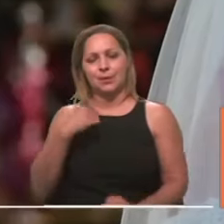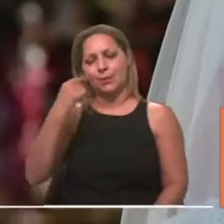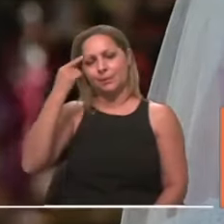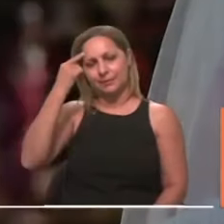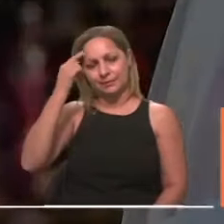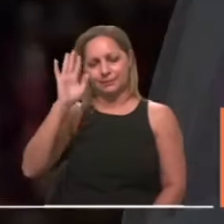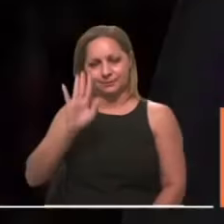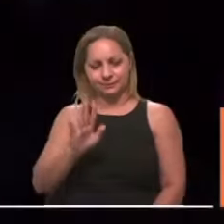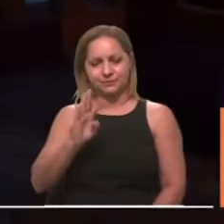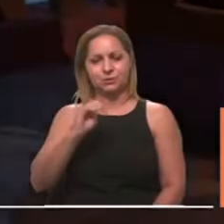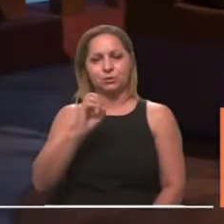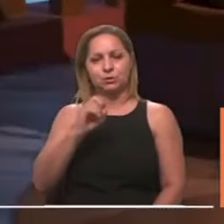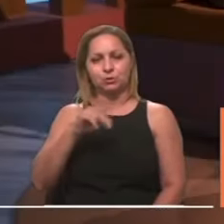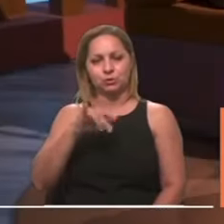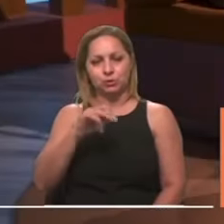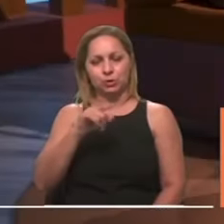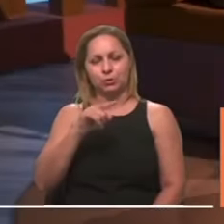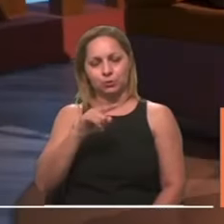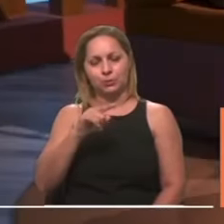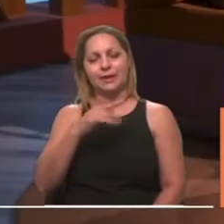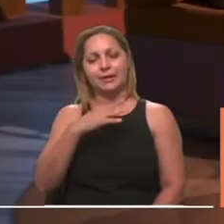Sónia, propuseste esta experiência.